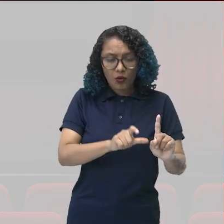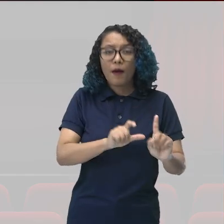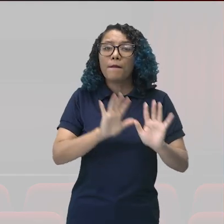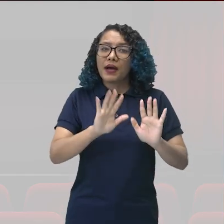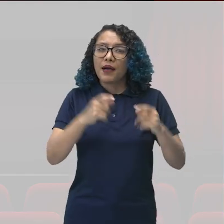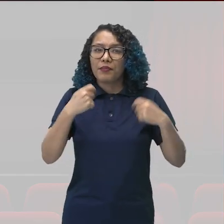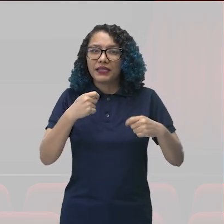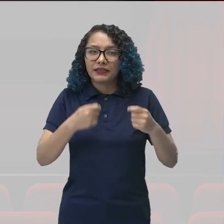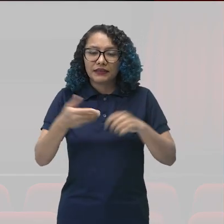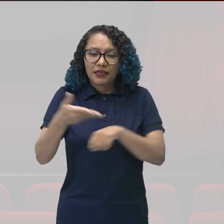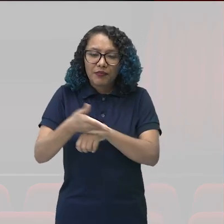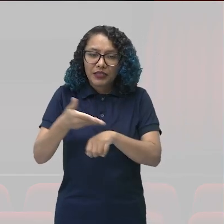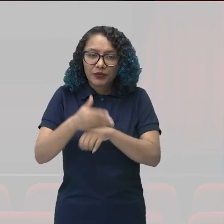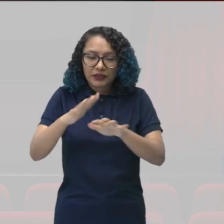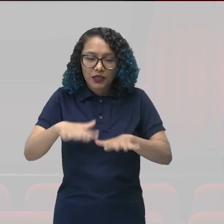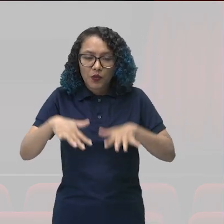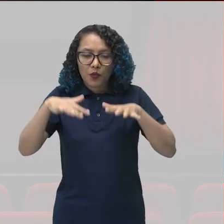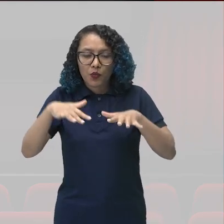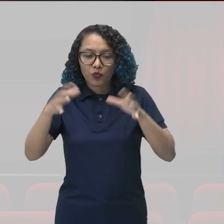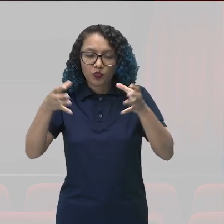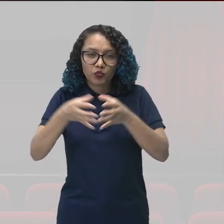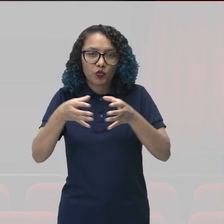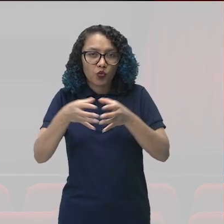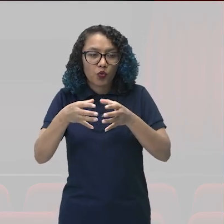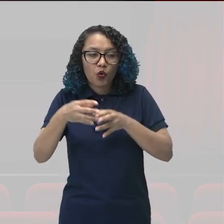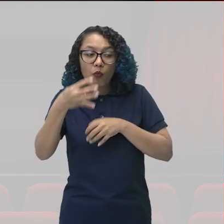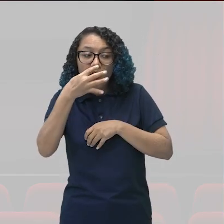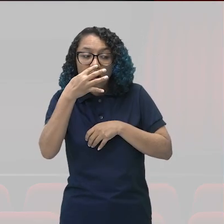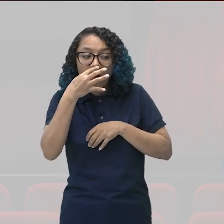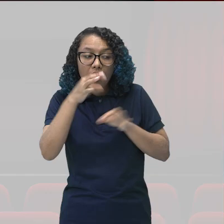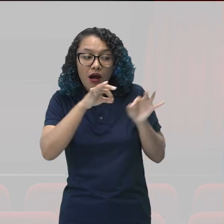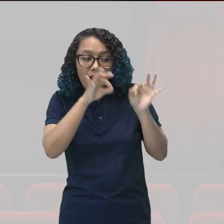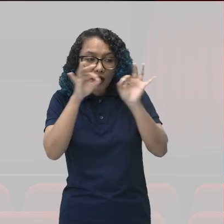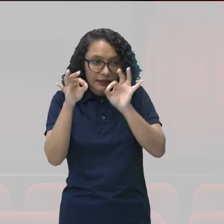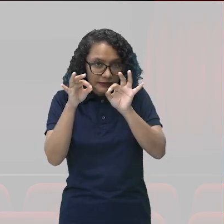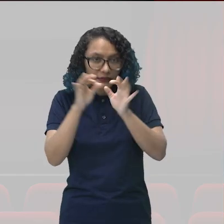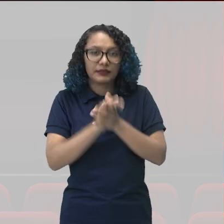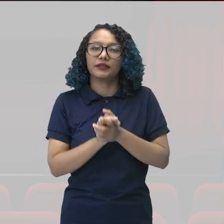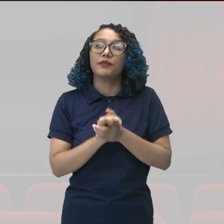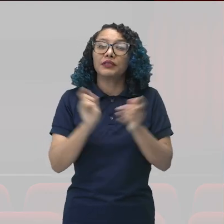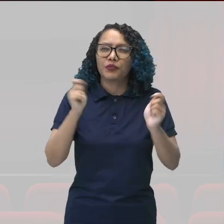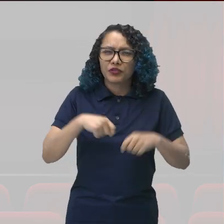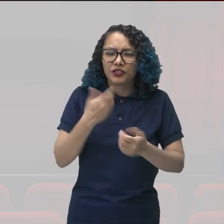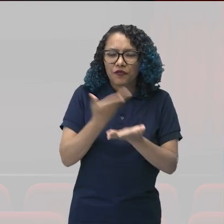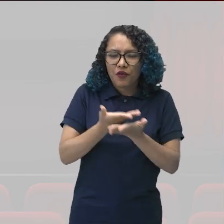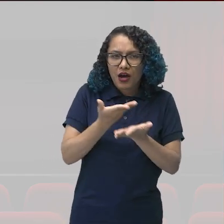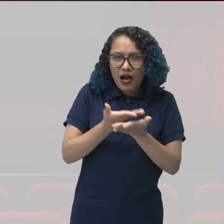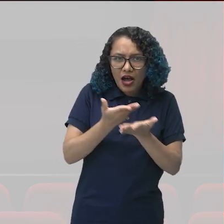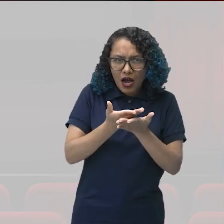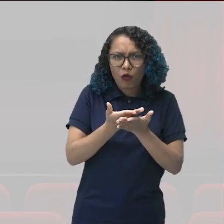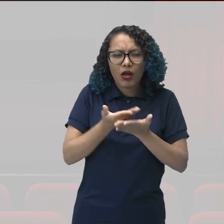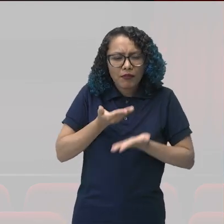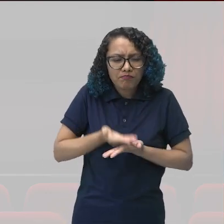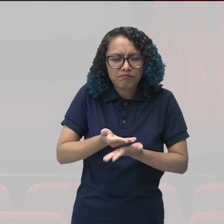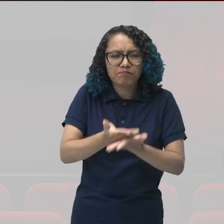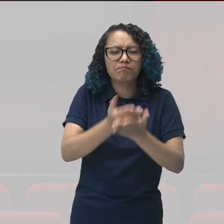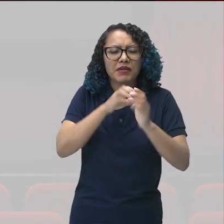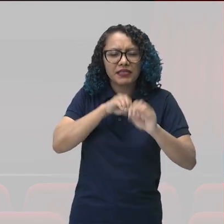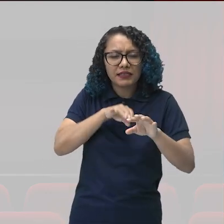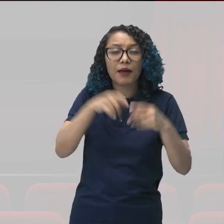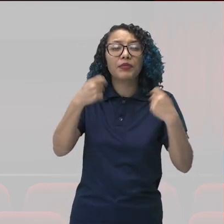como nós aqui do Centro de Mídias, para que a nossa aula aconteça, nós precisamos de quê? Dos alunos, para